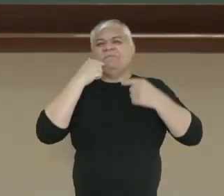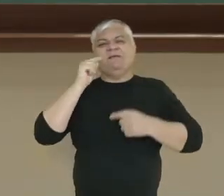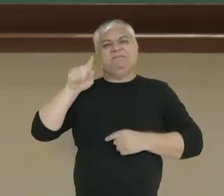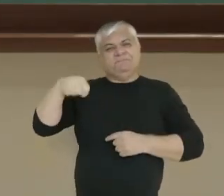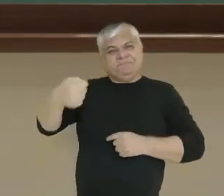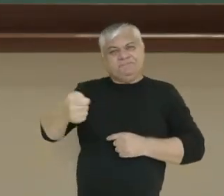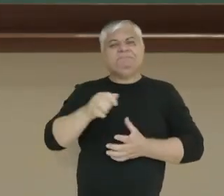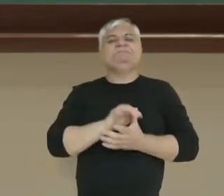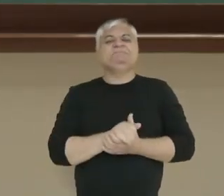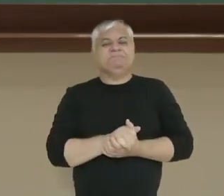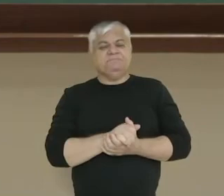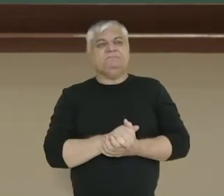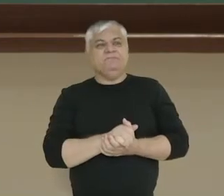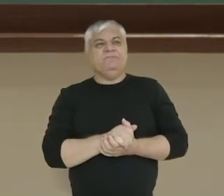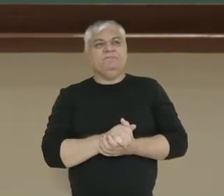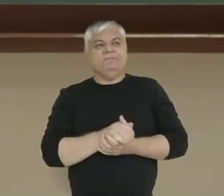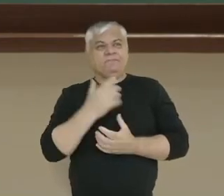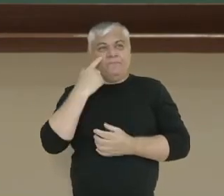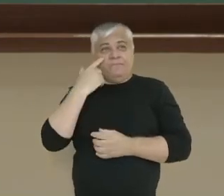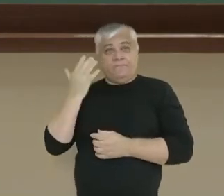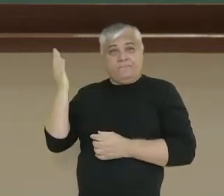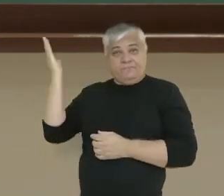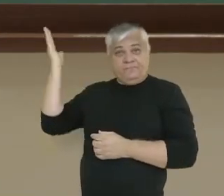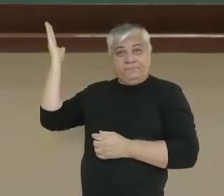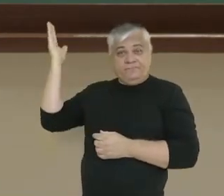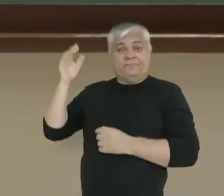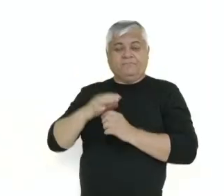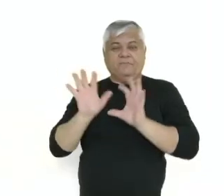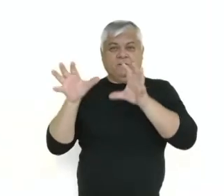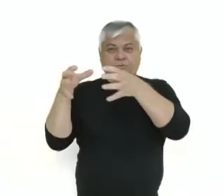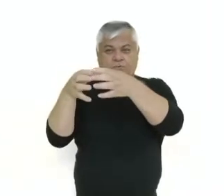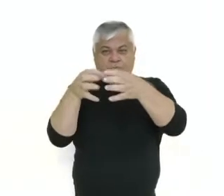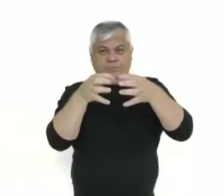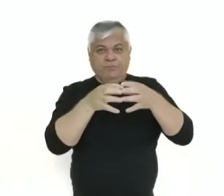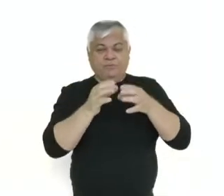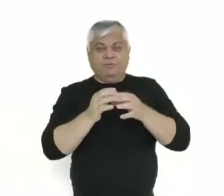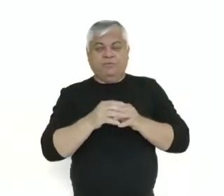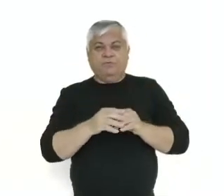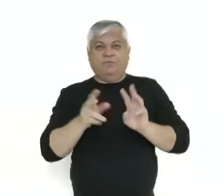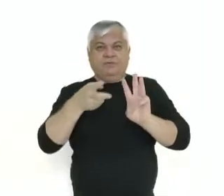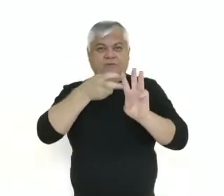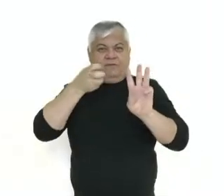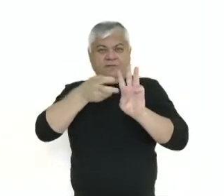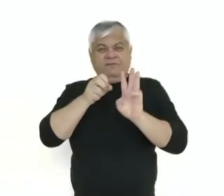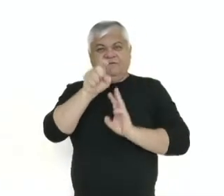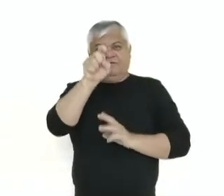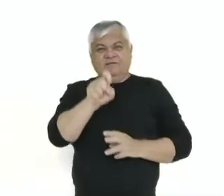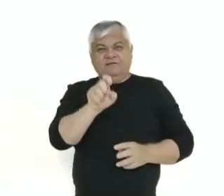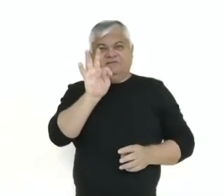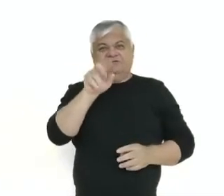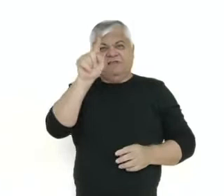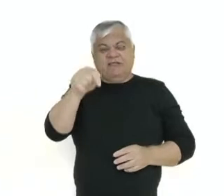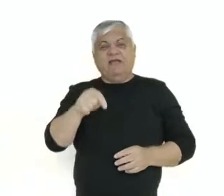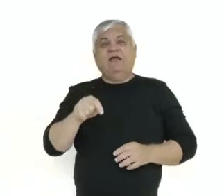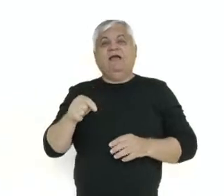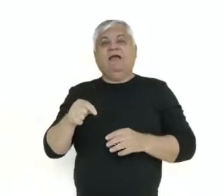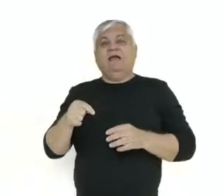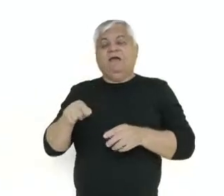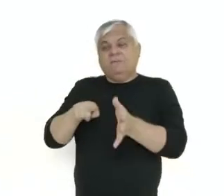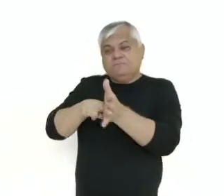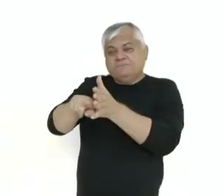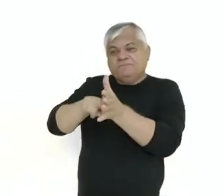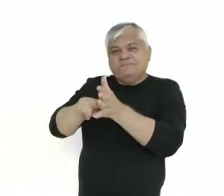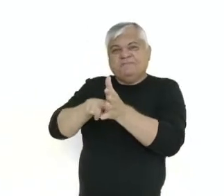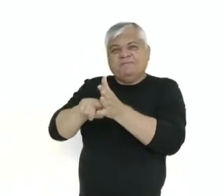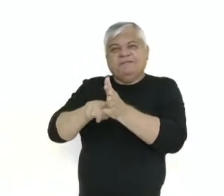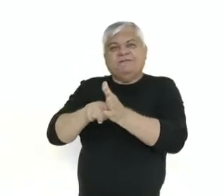gente vai ver aqui uma imagem que eram desses grupos, né, um grupo de Xetá com uma equipe de pesquisa, pesquisadores